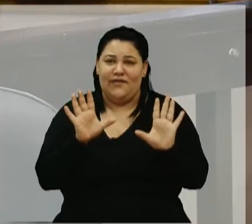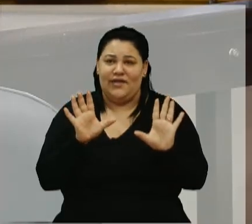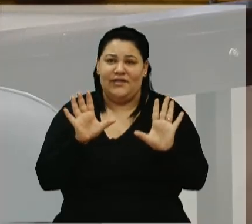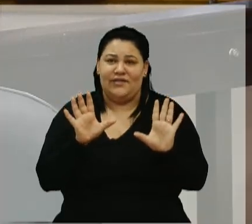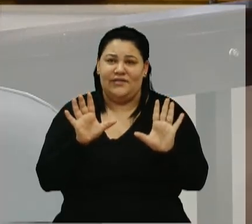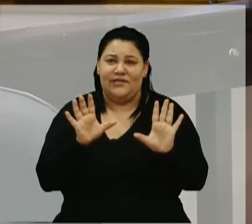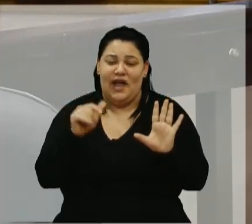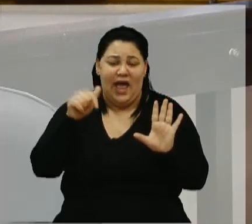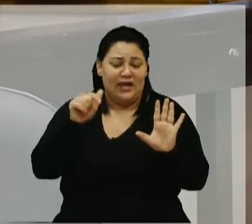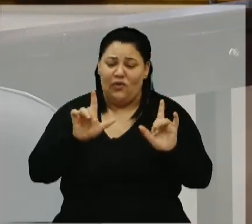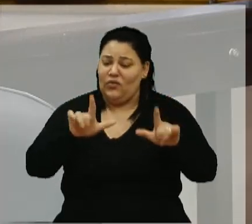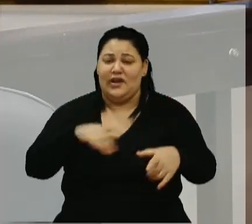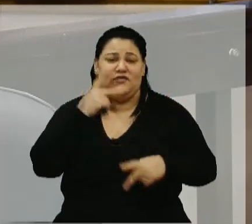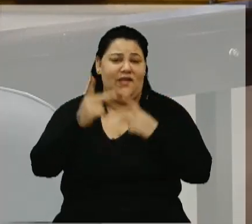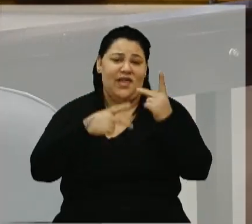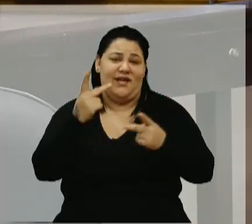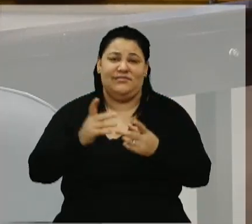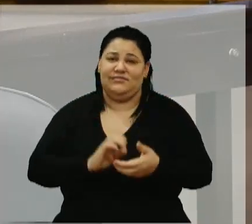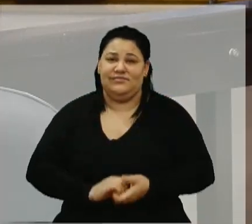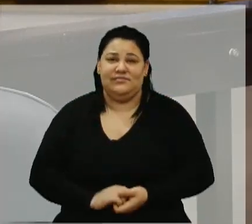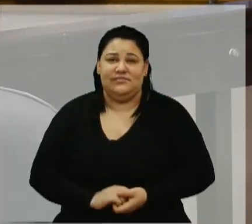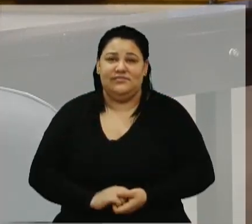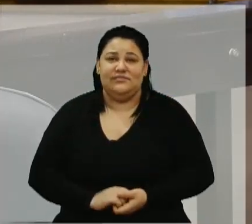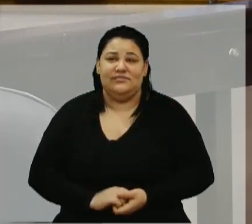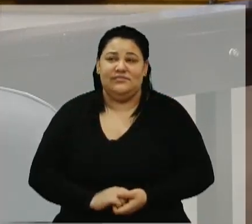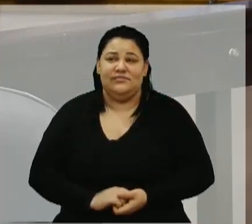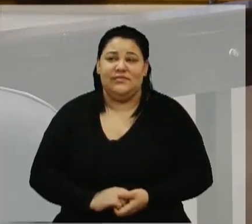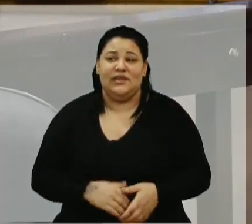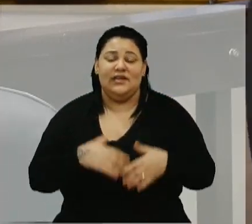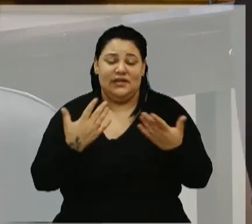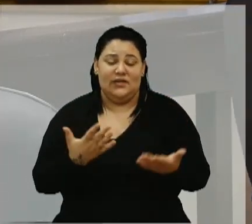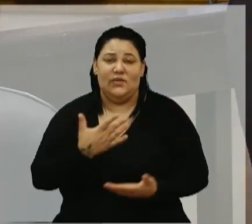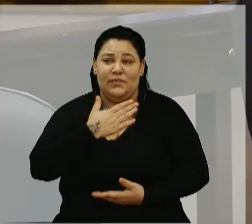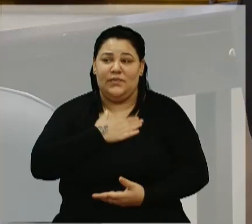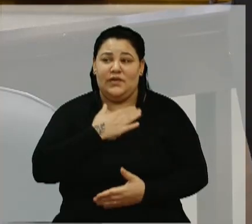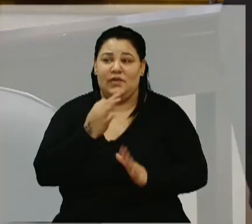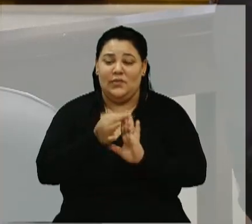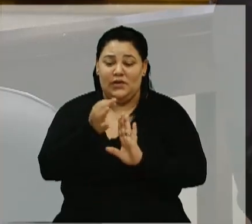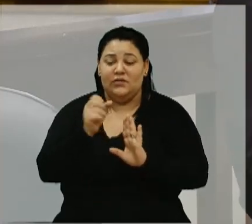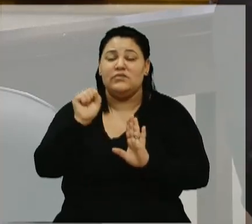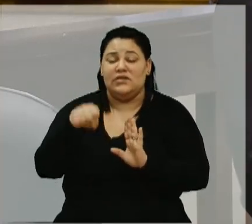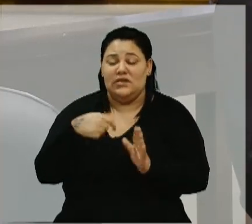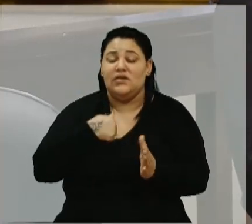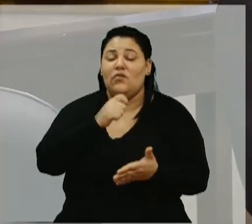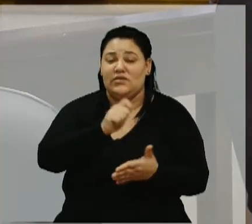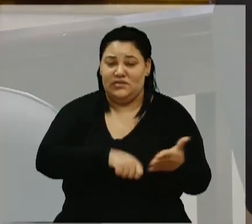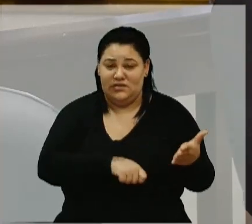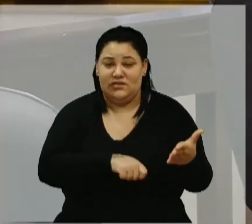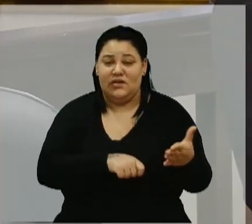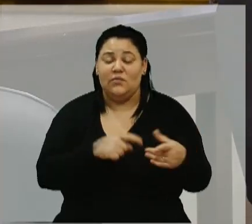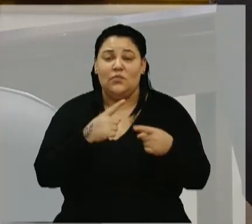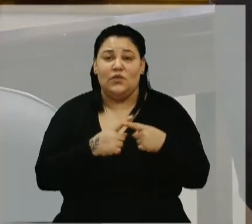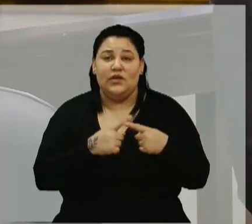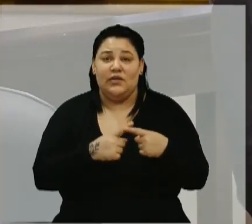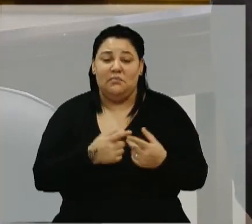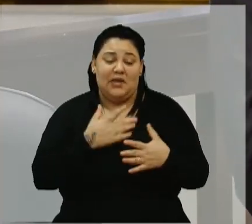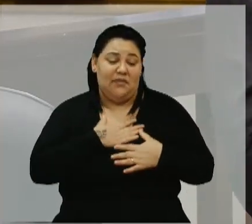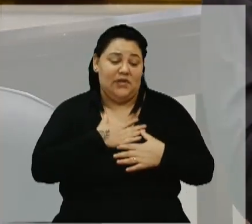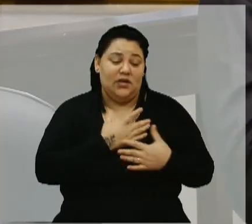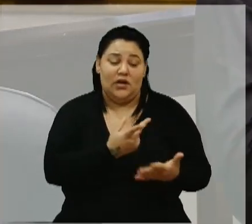de falar. É o lugar de falar. Então a minha posição, sim, assinei, porque para mim